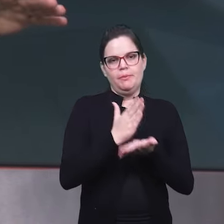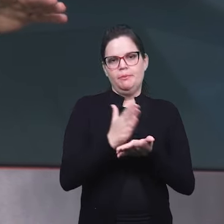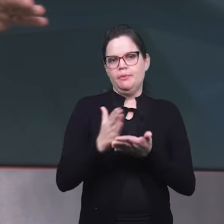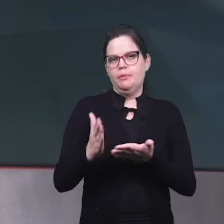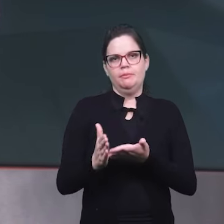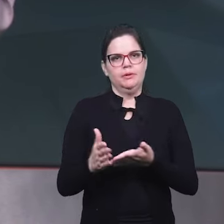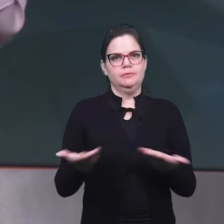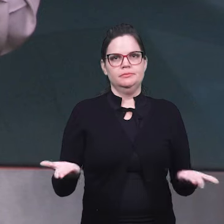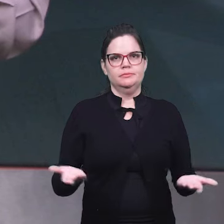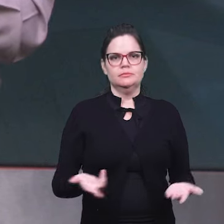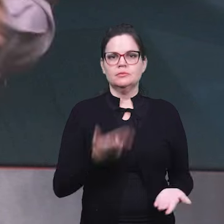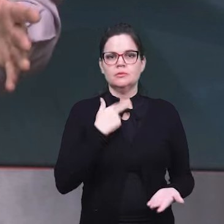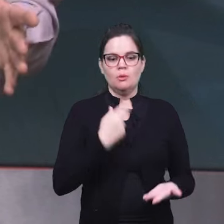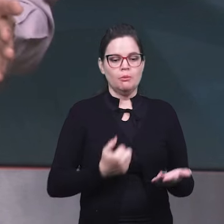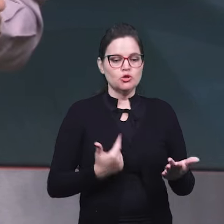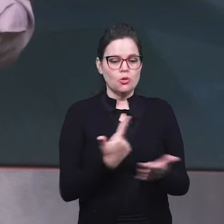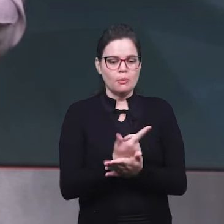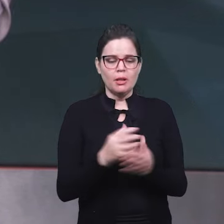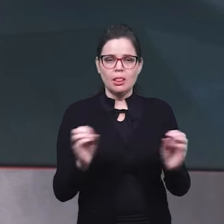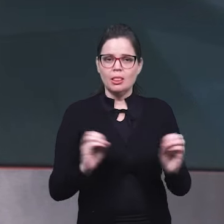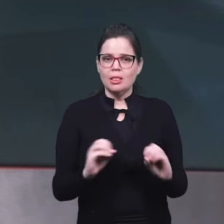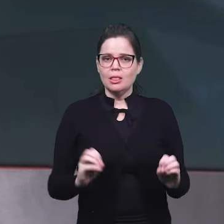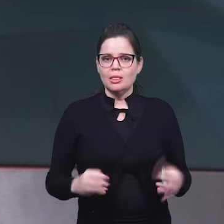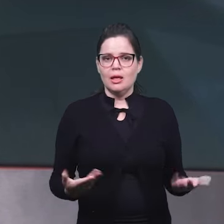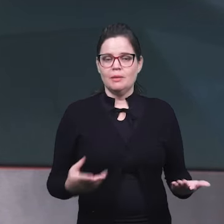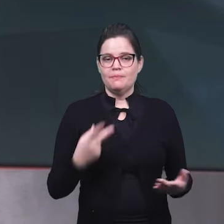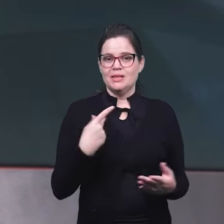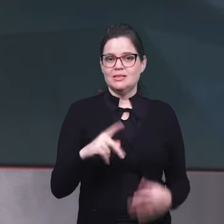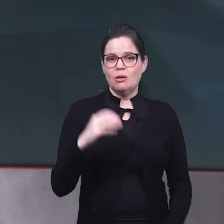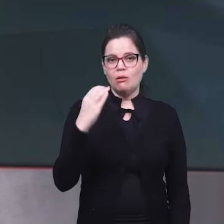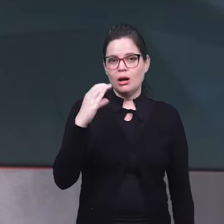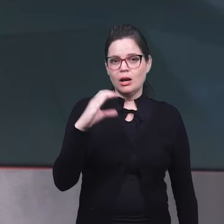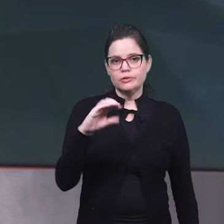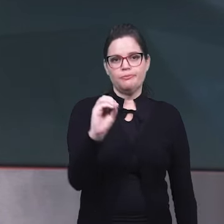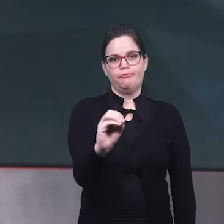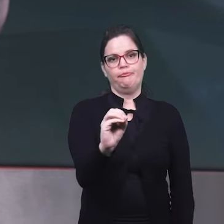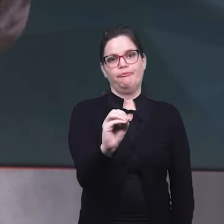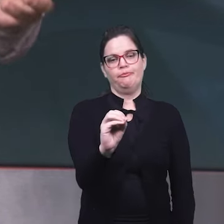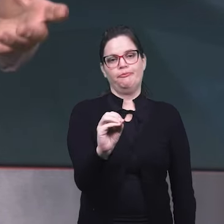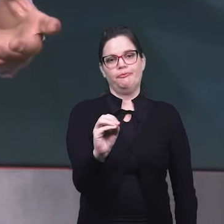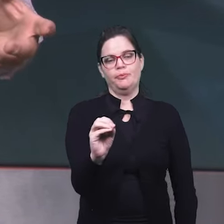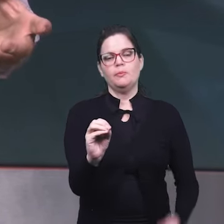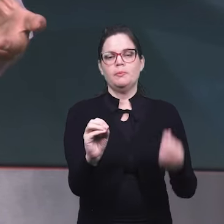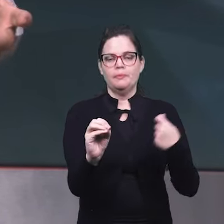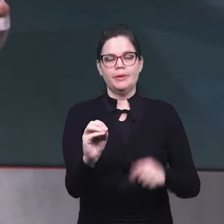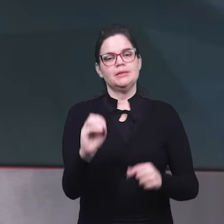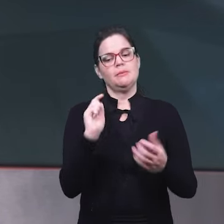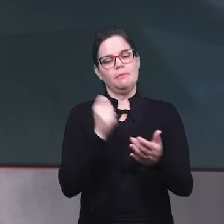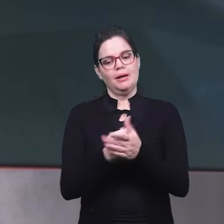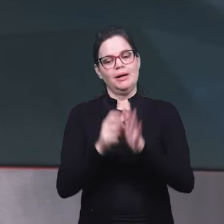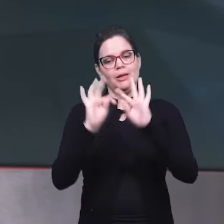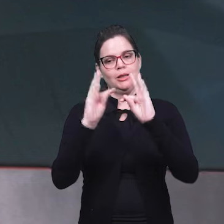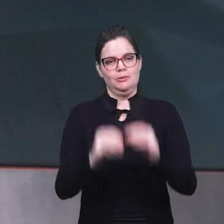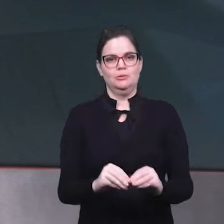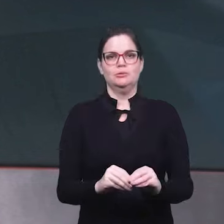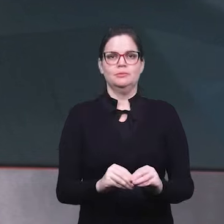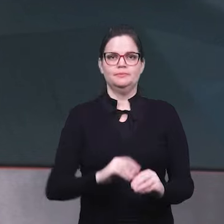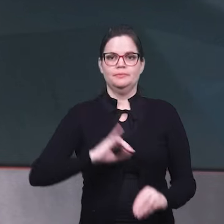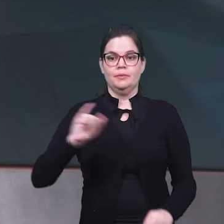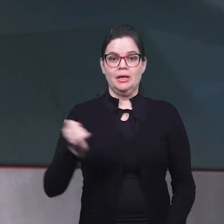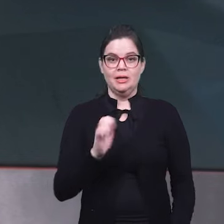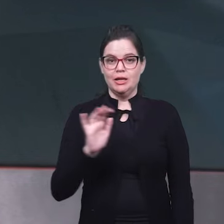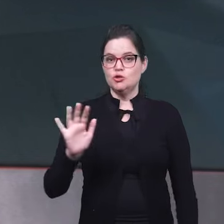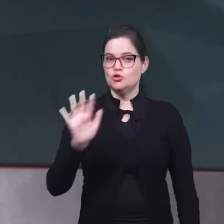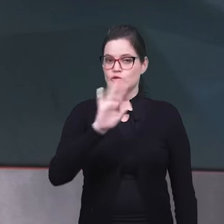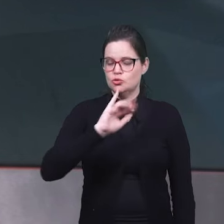mais comercial. Você não pode comprar mais nada com ele. Seu crédito ficou zero até você liquidar aquilo. E é